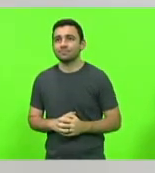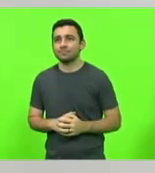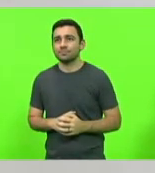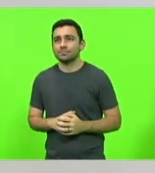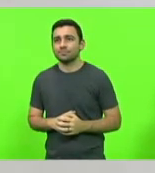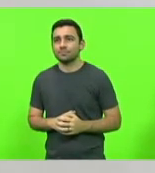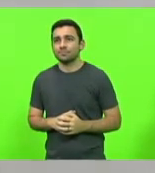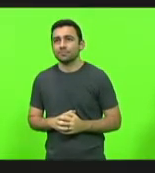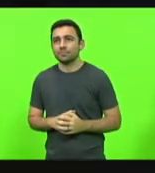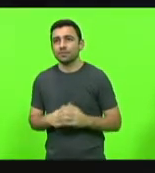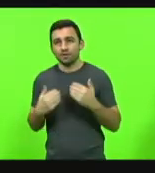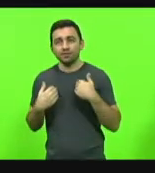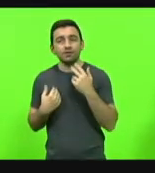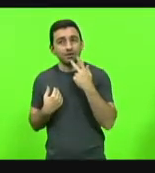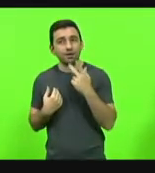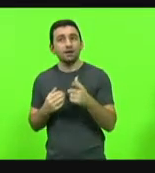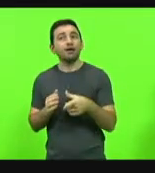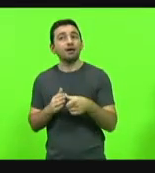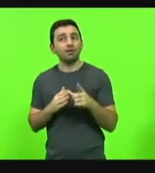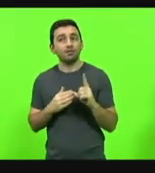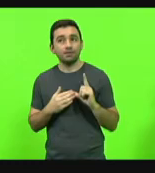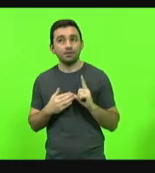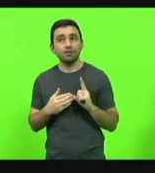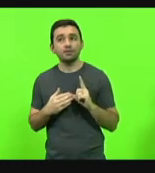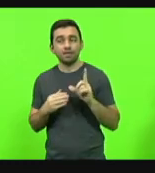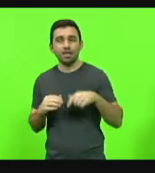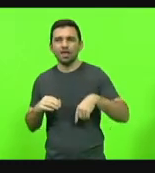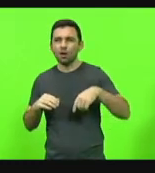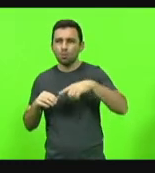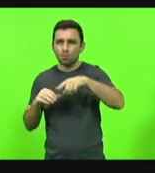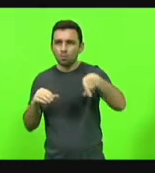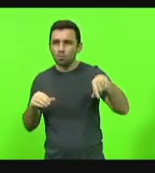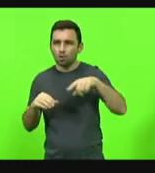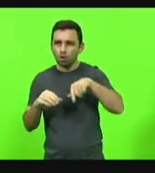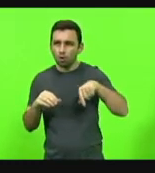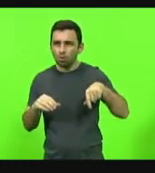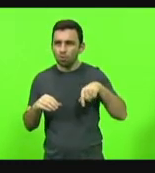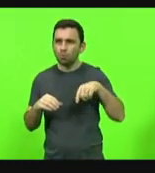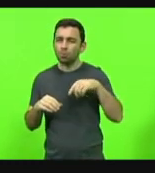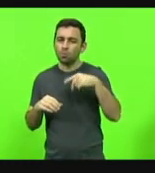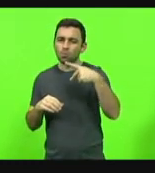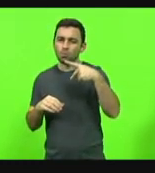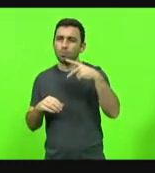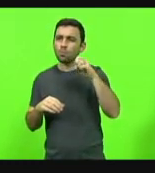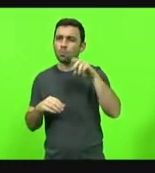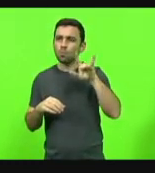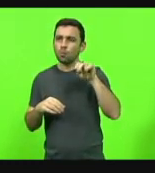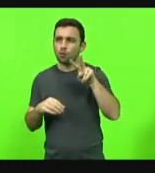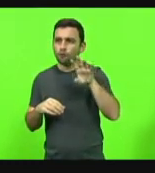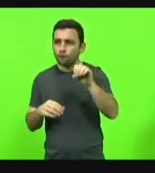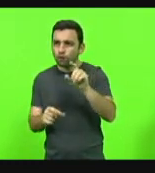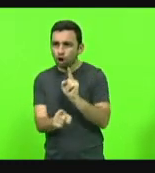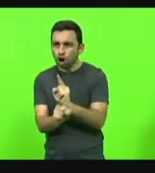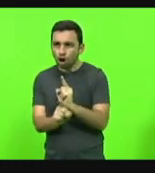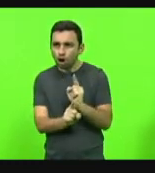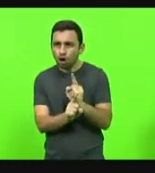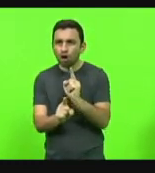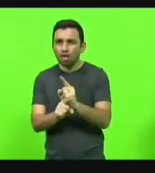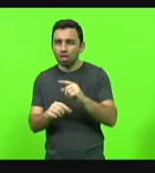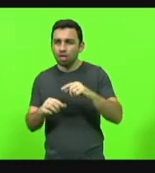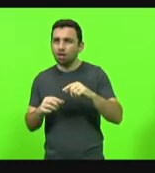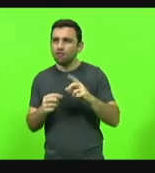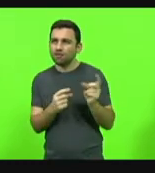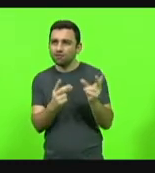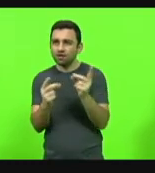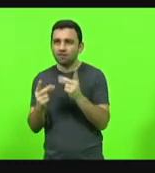O que eu falei antes foi do polvo, né? E muitas vezes é encontrado esses tentáculos, eles vendem tentáculos e não